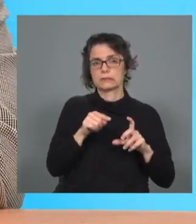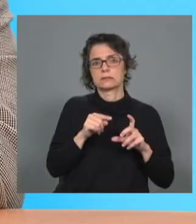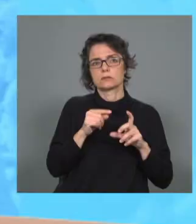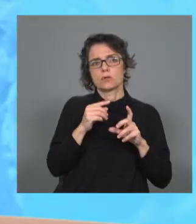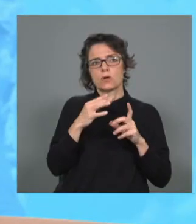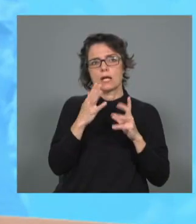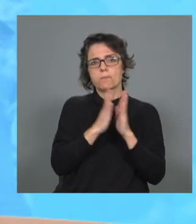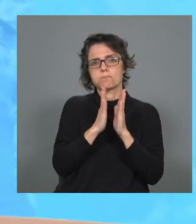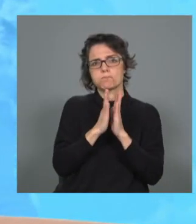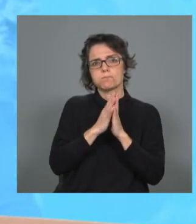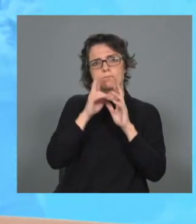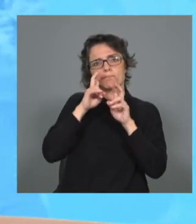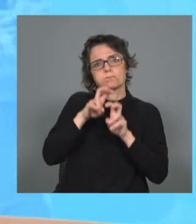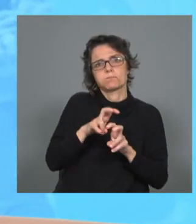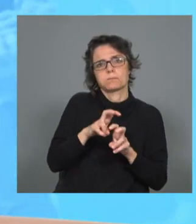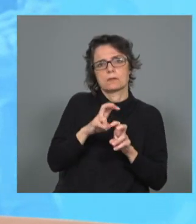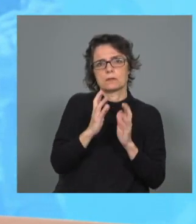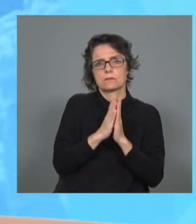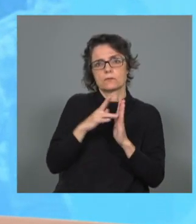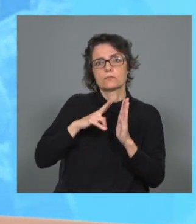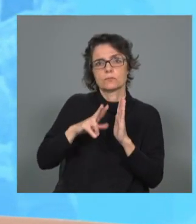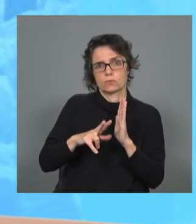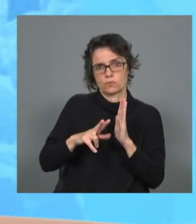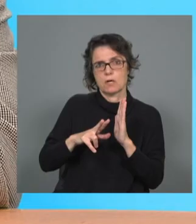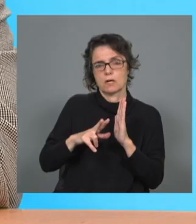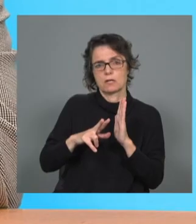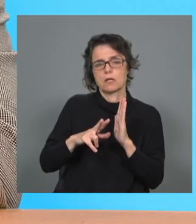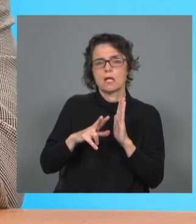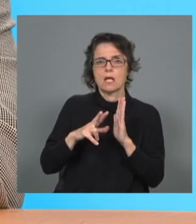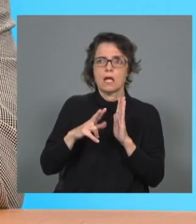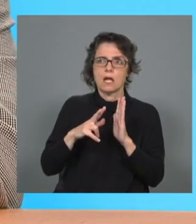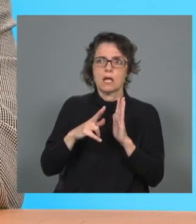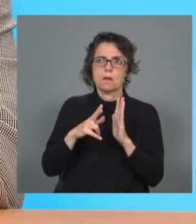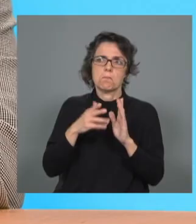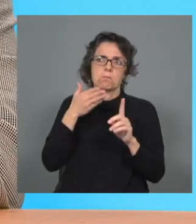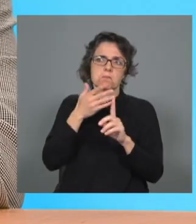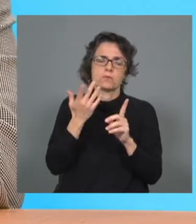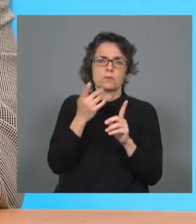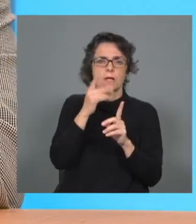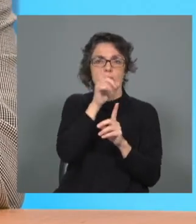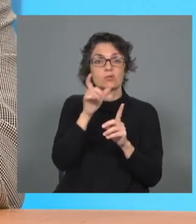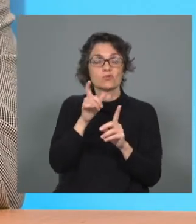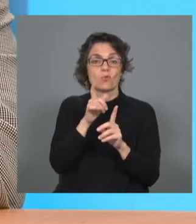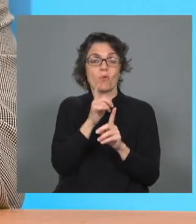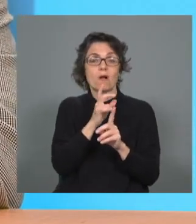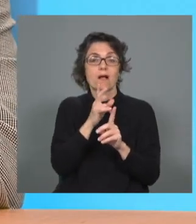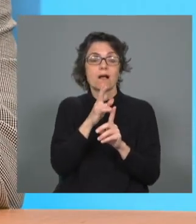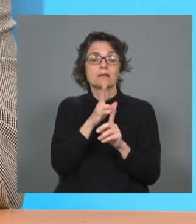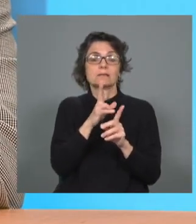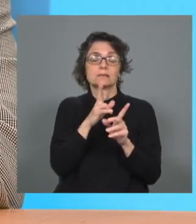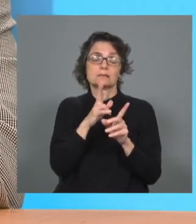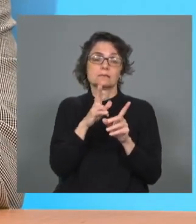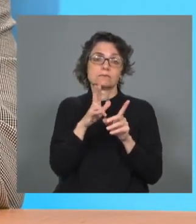Portugal. Isto é um bocadinho mais específico para as pessoas, para o público académico, para as pessoas da área. Depois, no segundo capítulo, eu faço